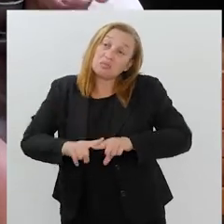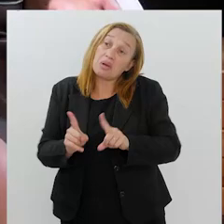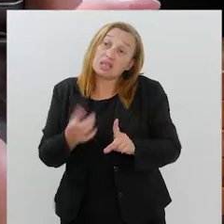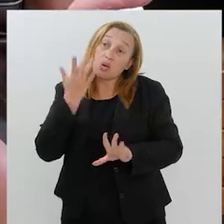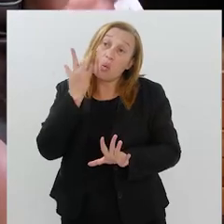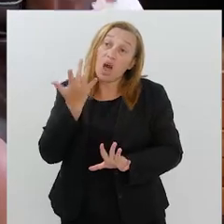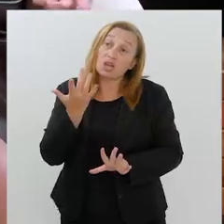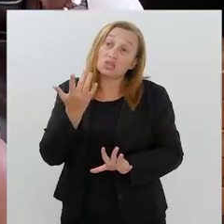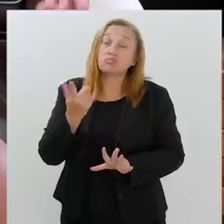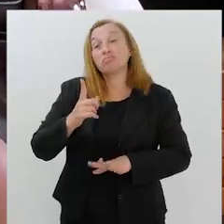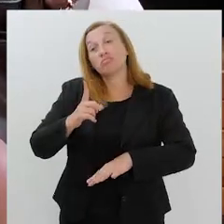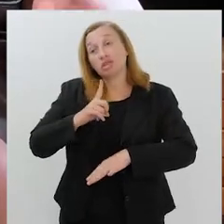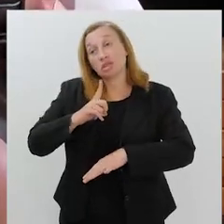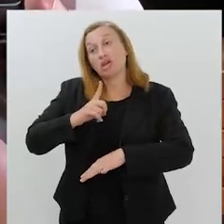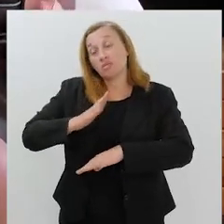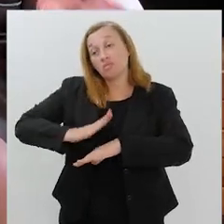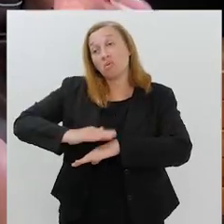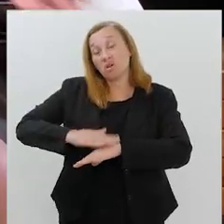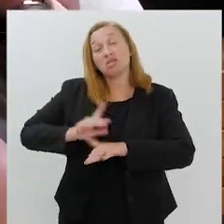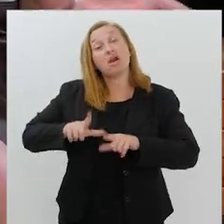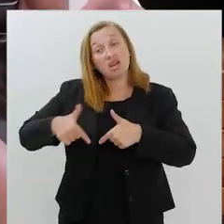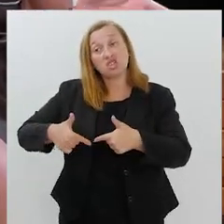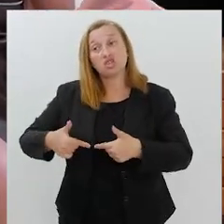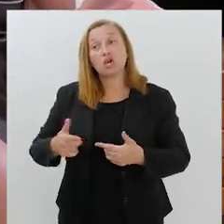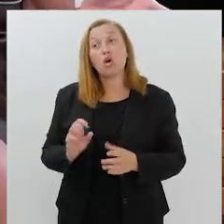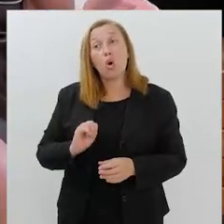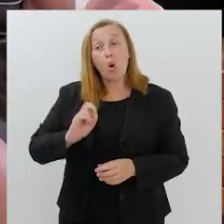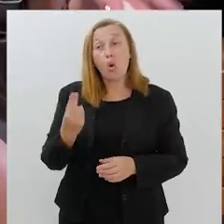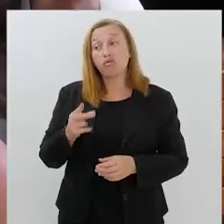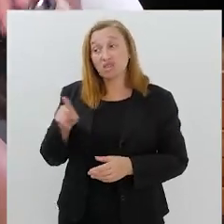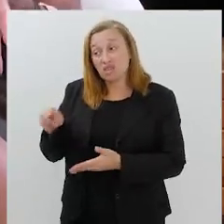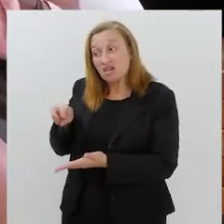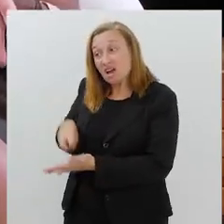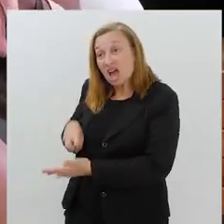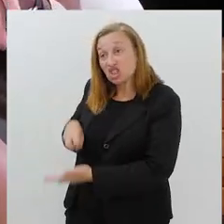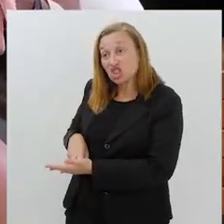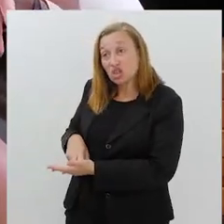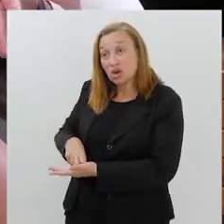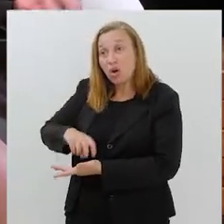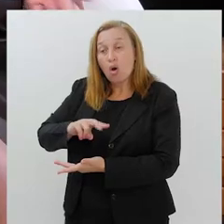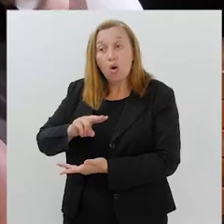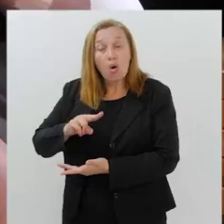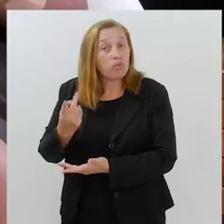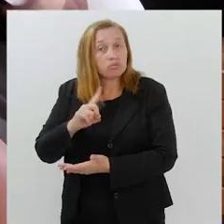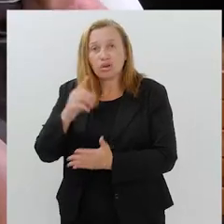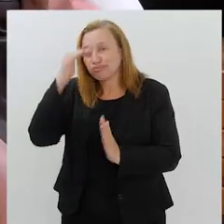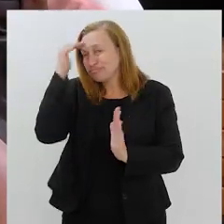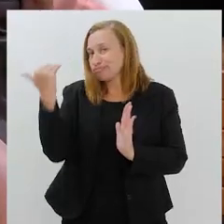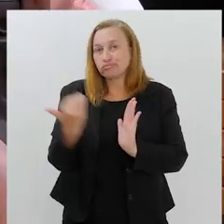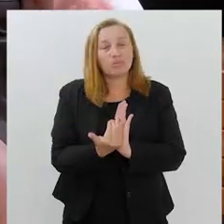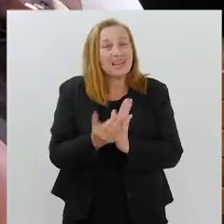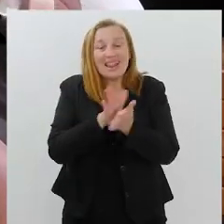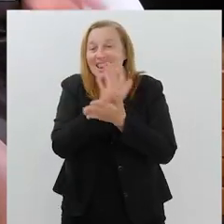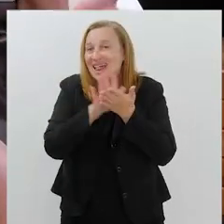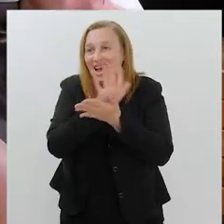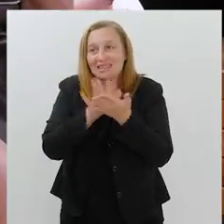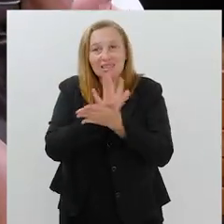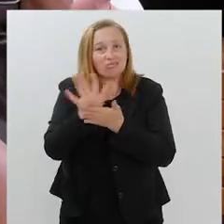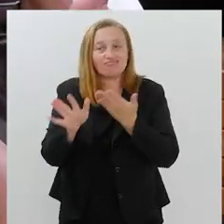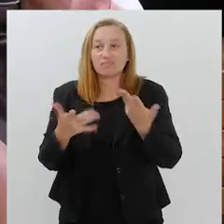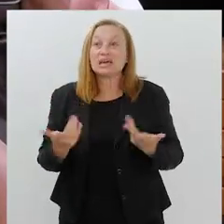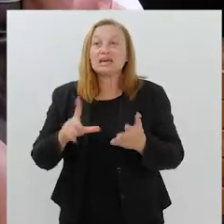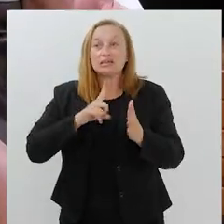favorável também mas eu acho que tem horas que não tem jeito né ou você pune entendeu porque senão não vai ser cumprido não vai ser